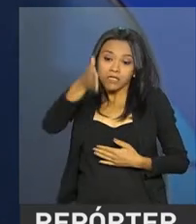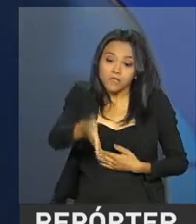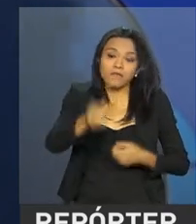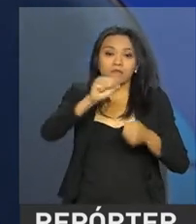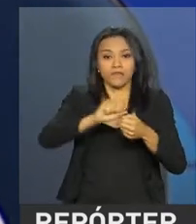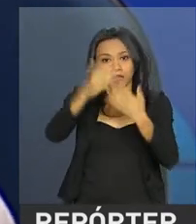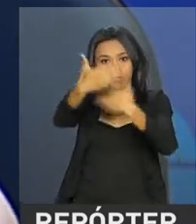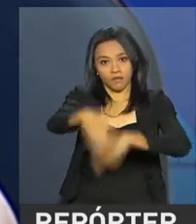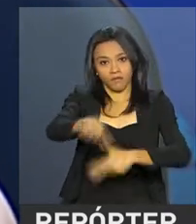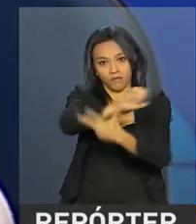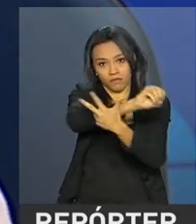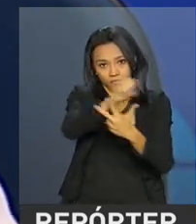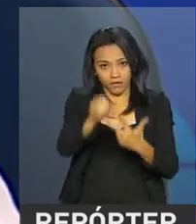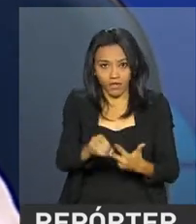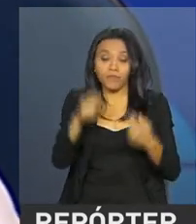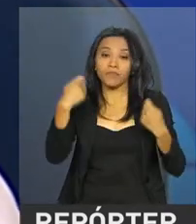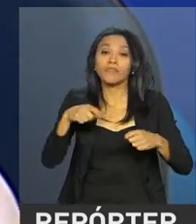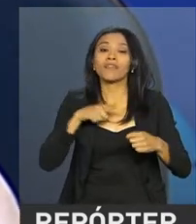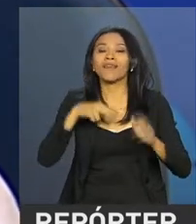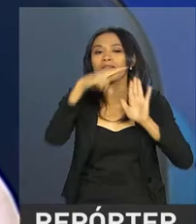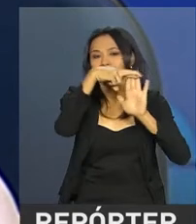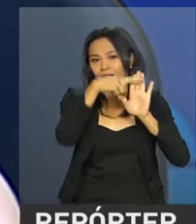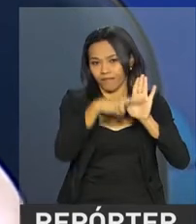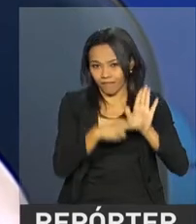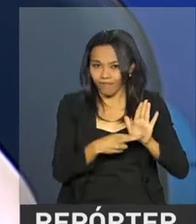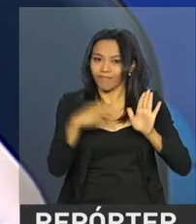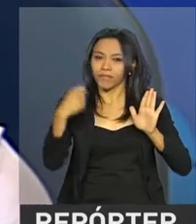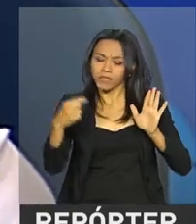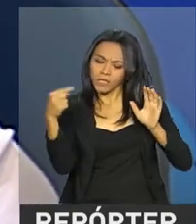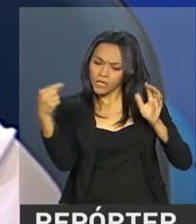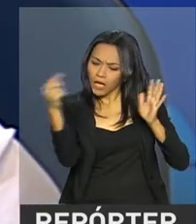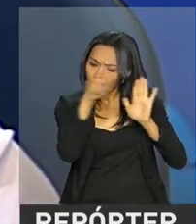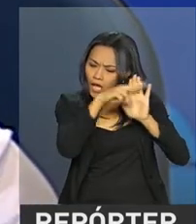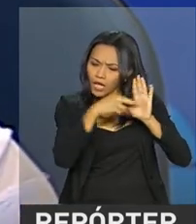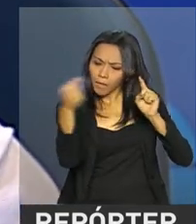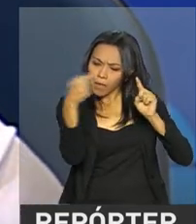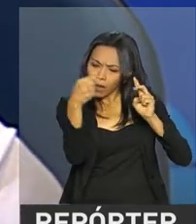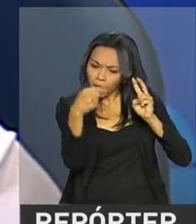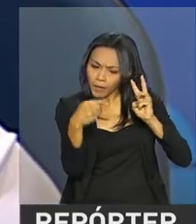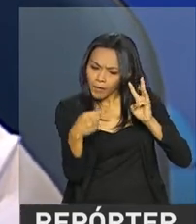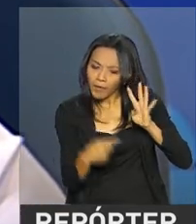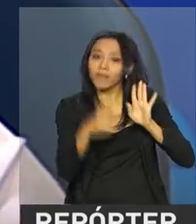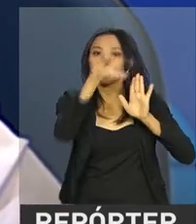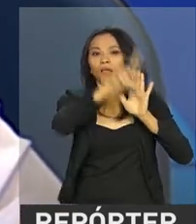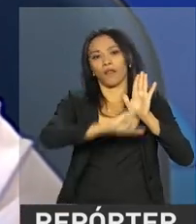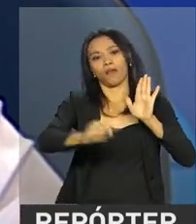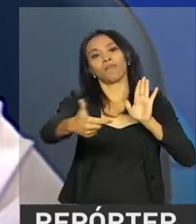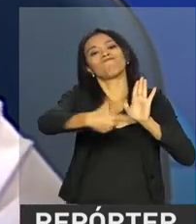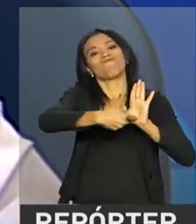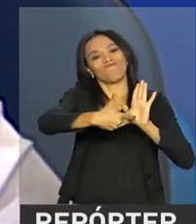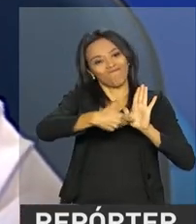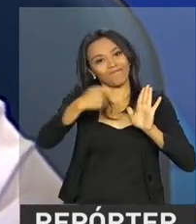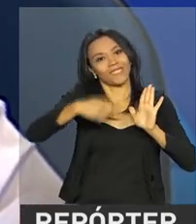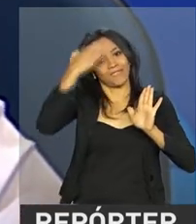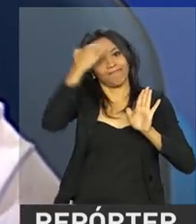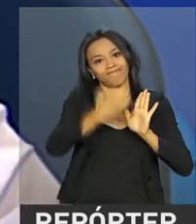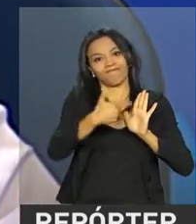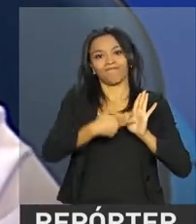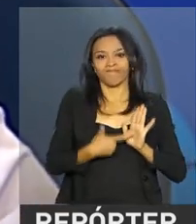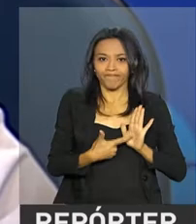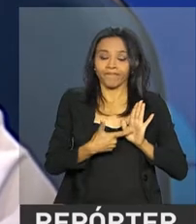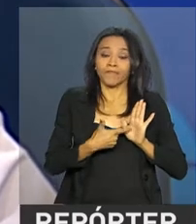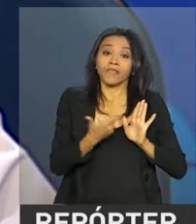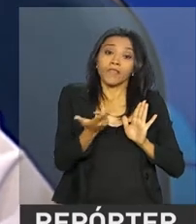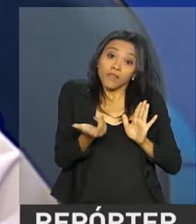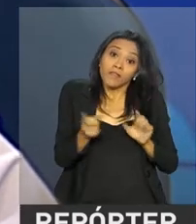se preencher os requisitos estabelecidos na lei, na legislação, e